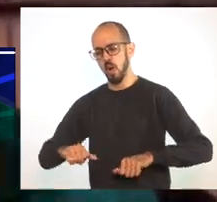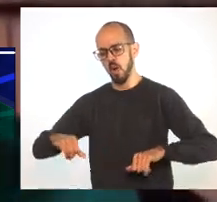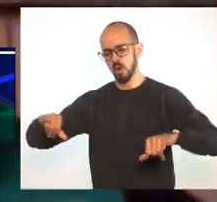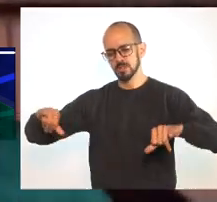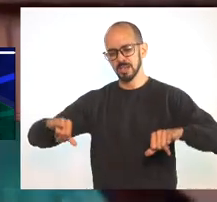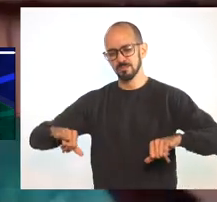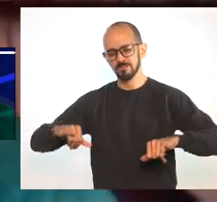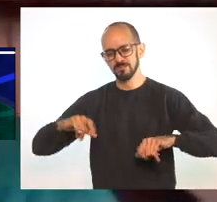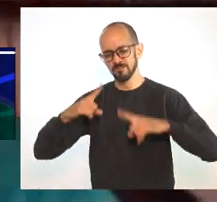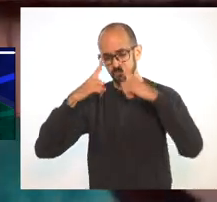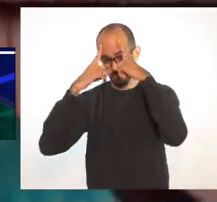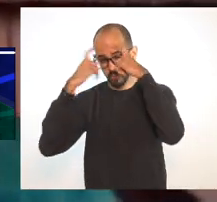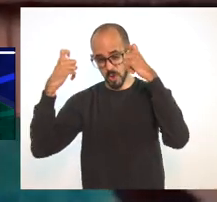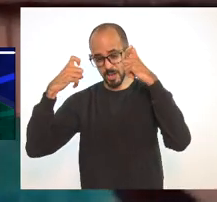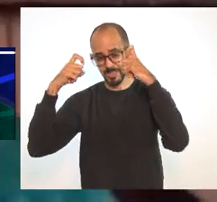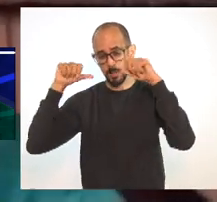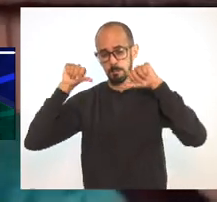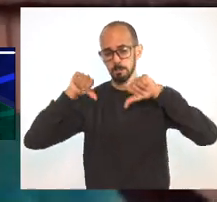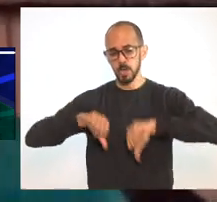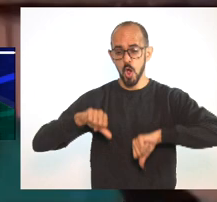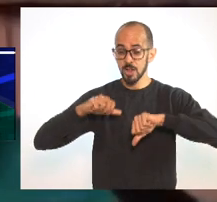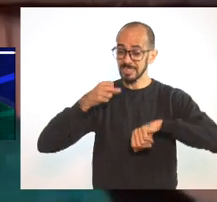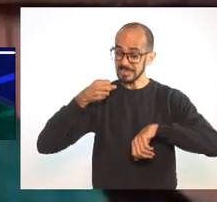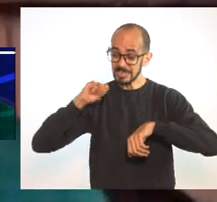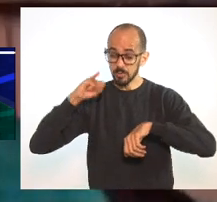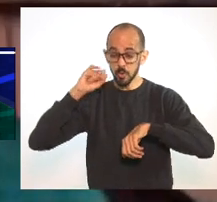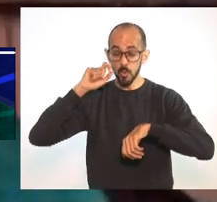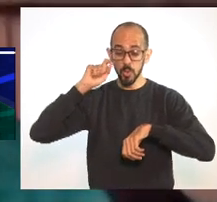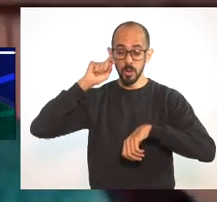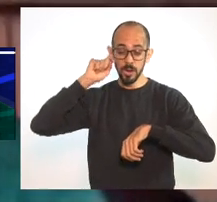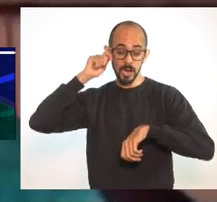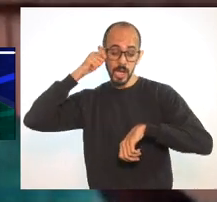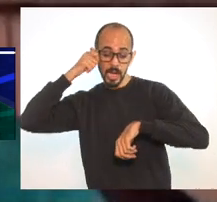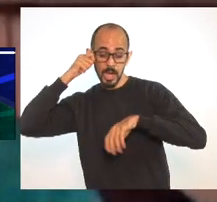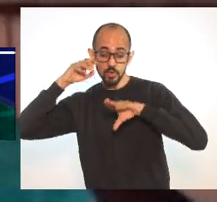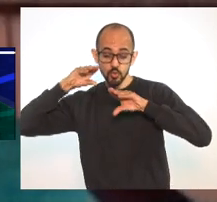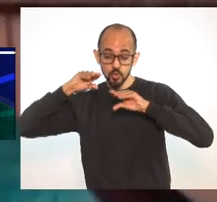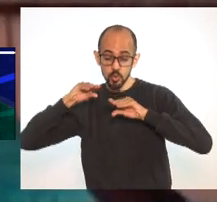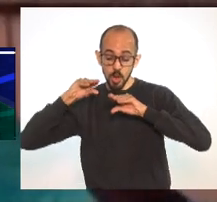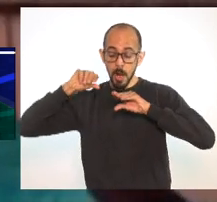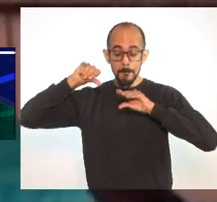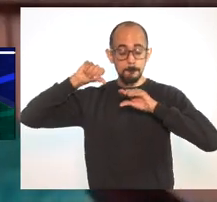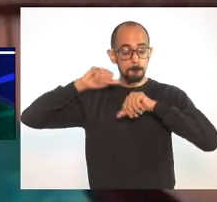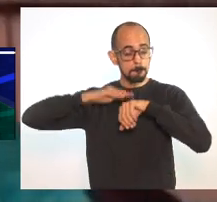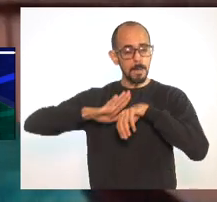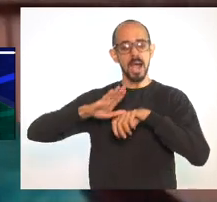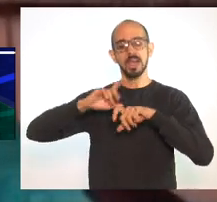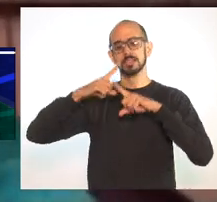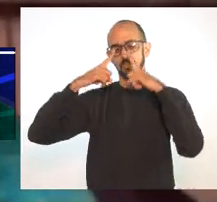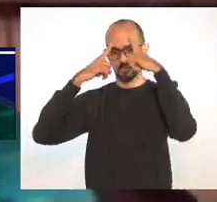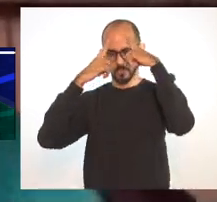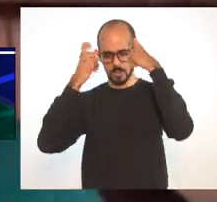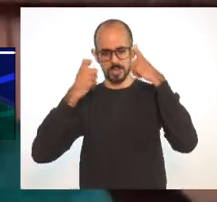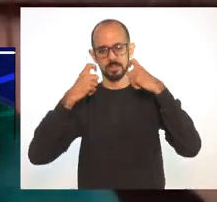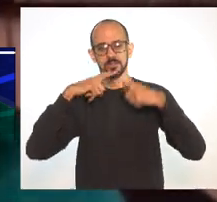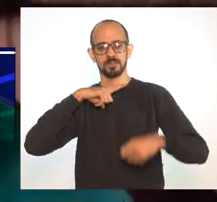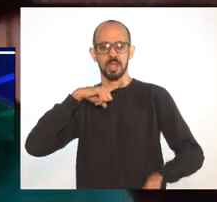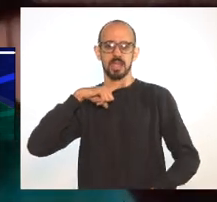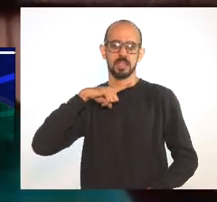mais escura a cor da pele, mais violenta é a relação com essas mulheres.